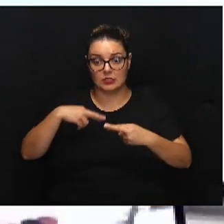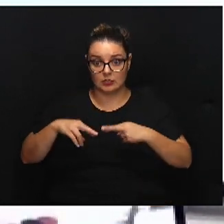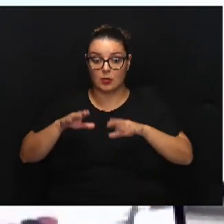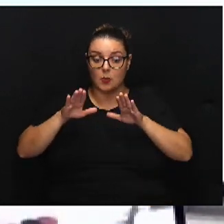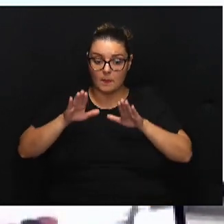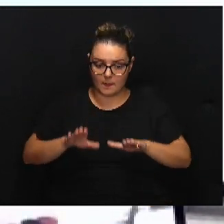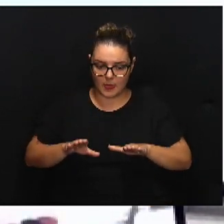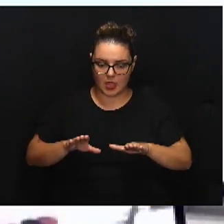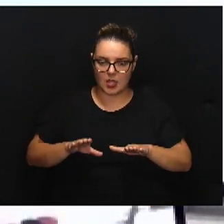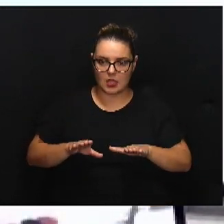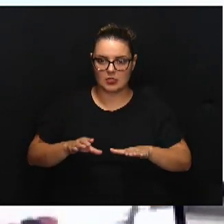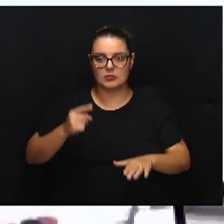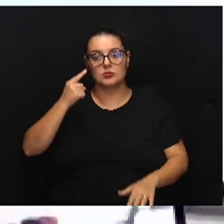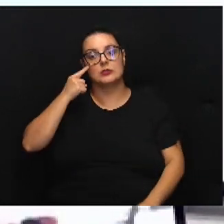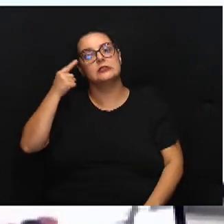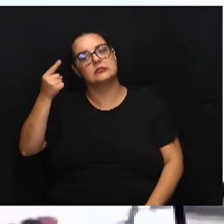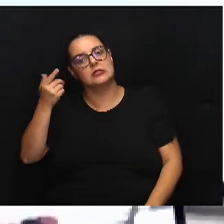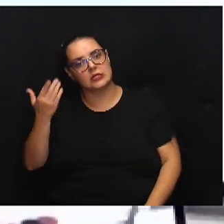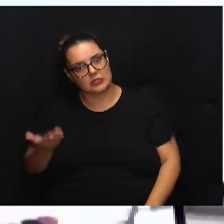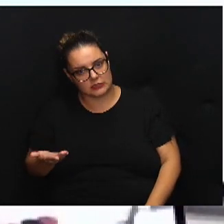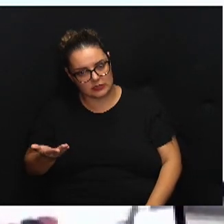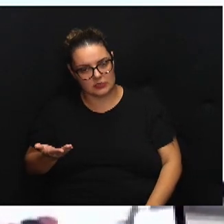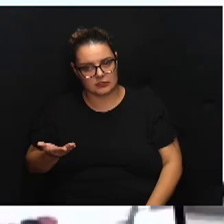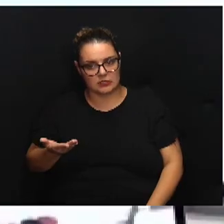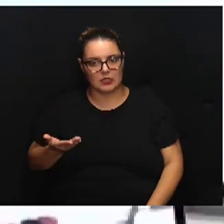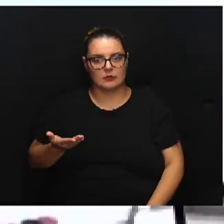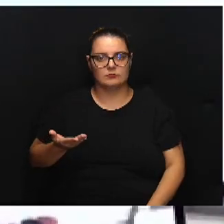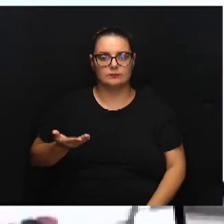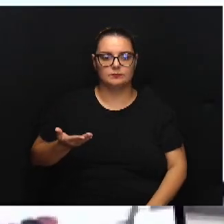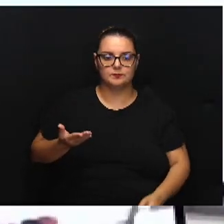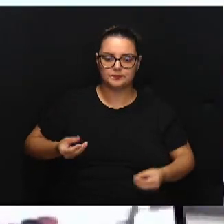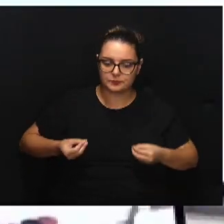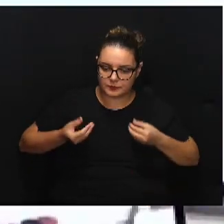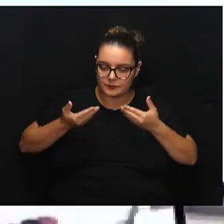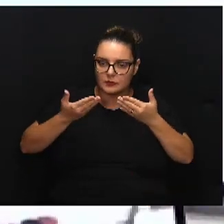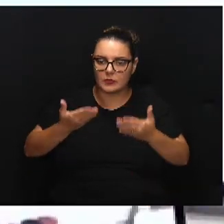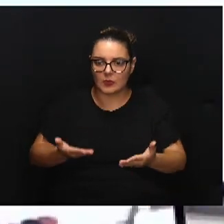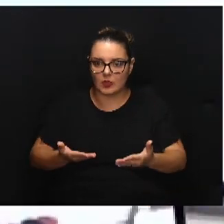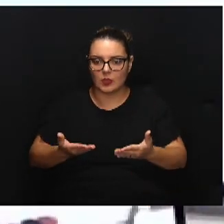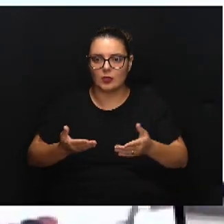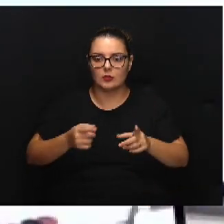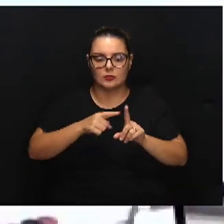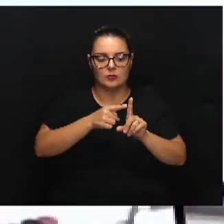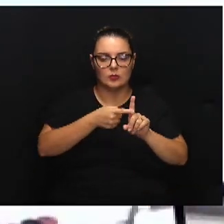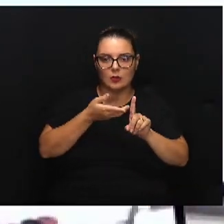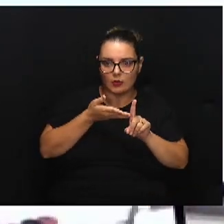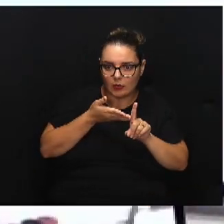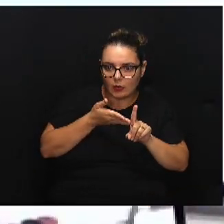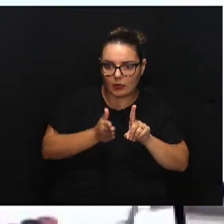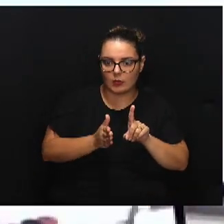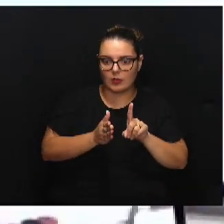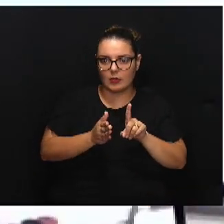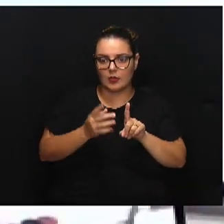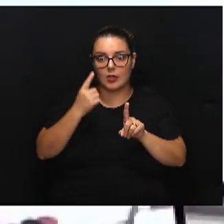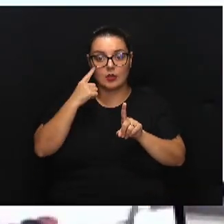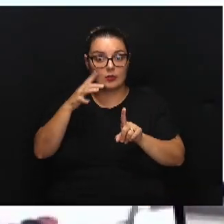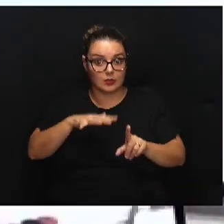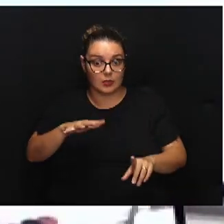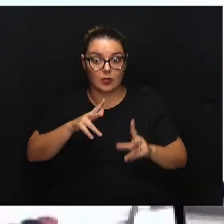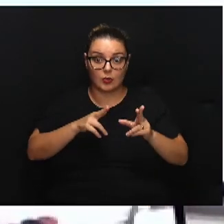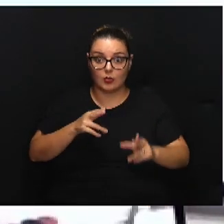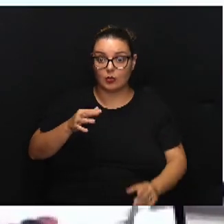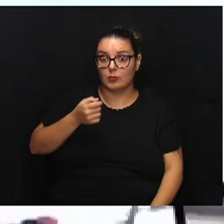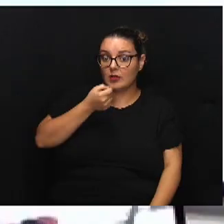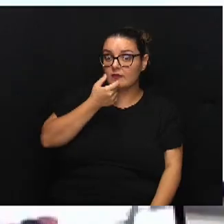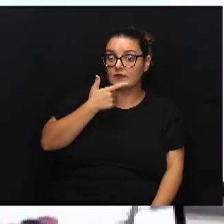Entretanto, com essa tendência em se trazer esse parto, às vezes até idealizado, como a Fernanda